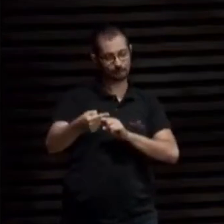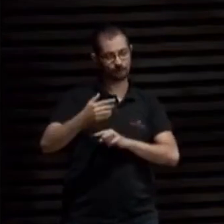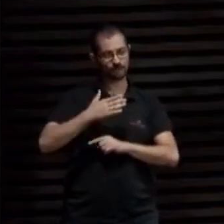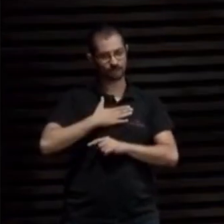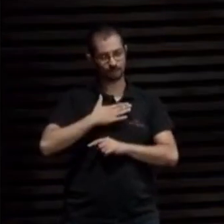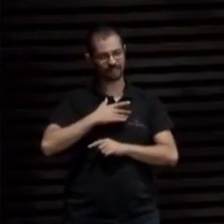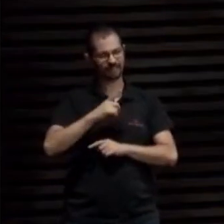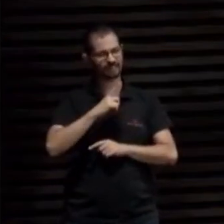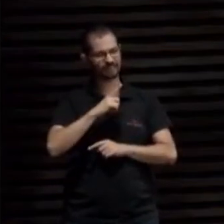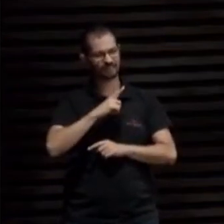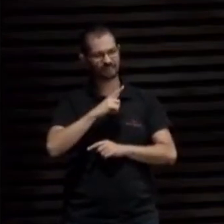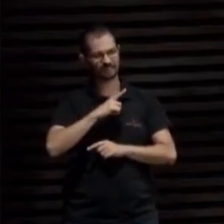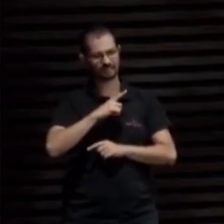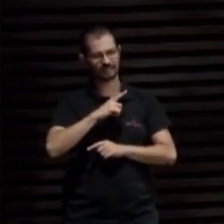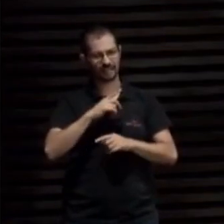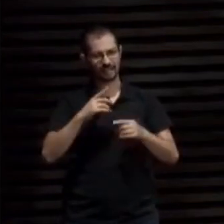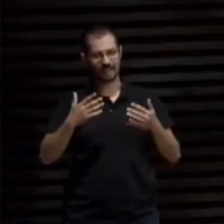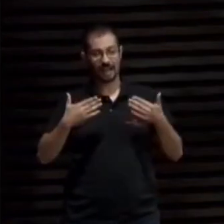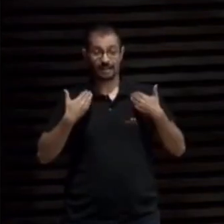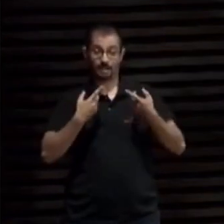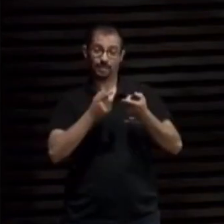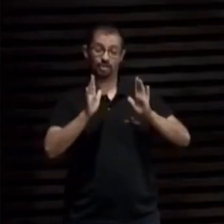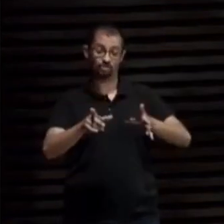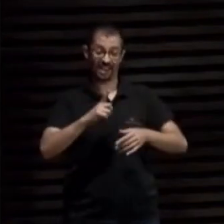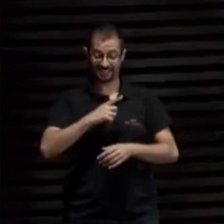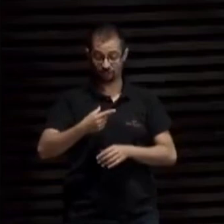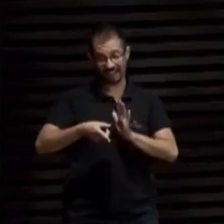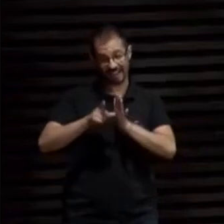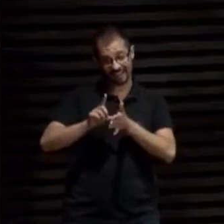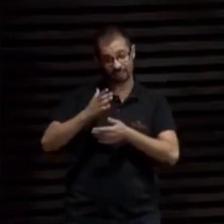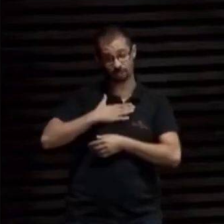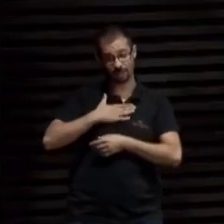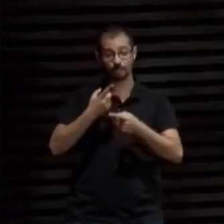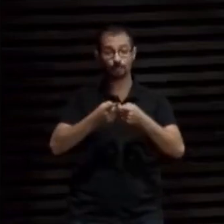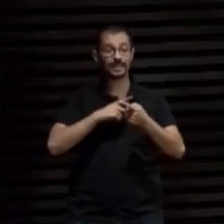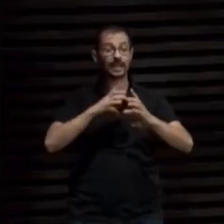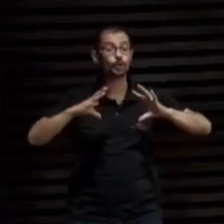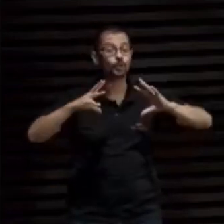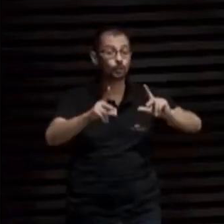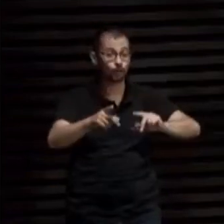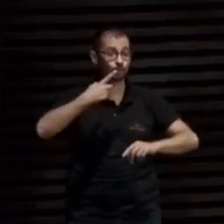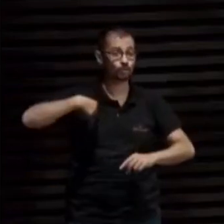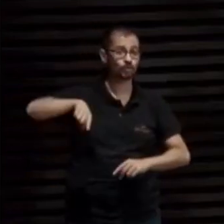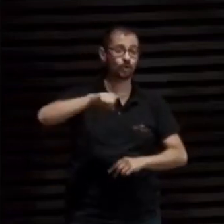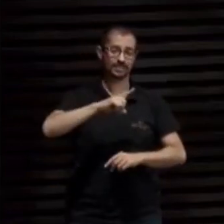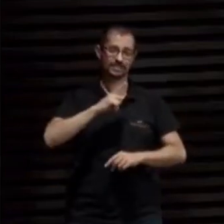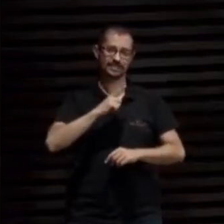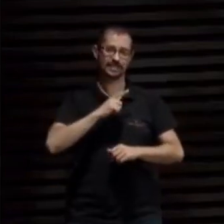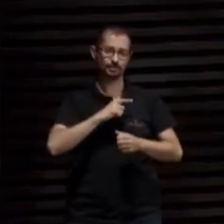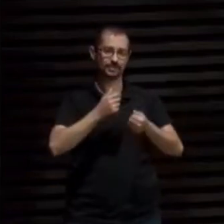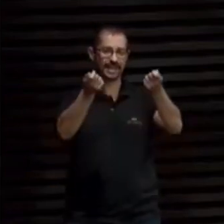porquanto já existia antes de mim. Porque todos nós temos recebido da sua